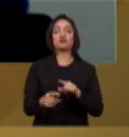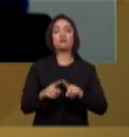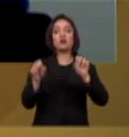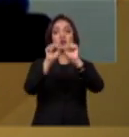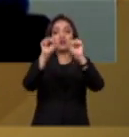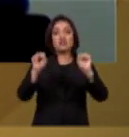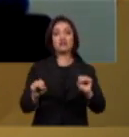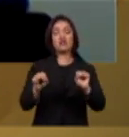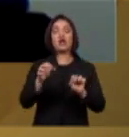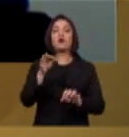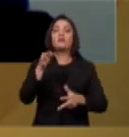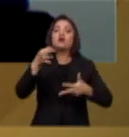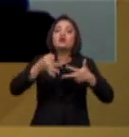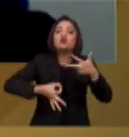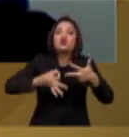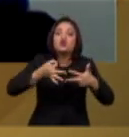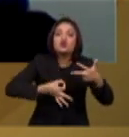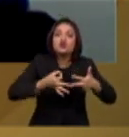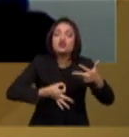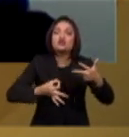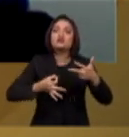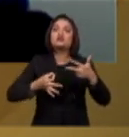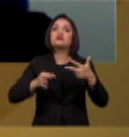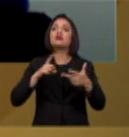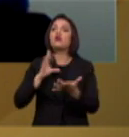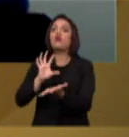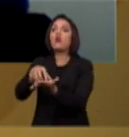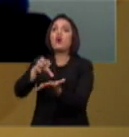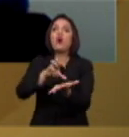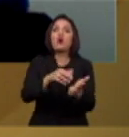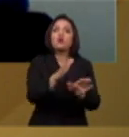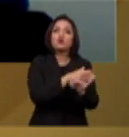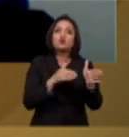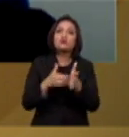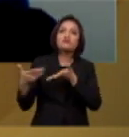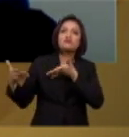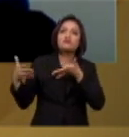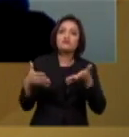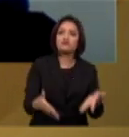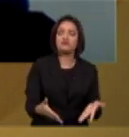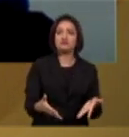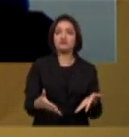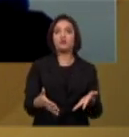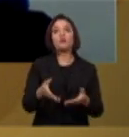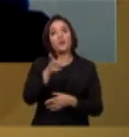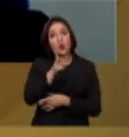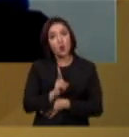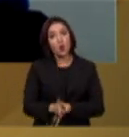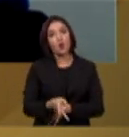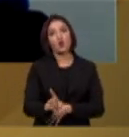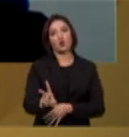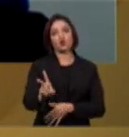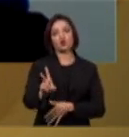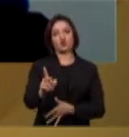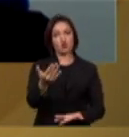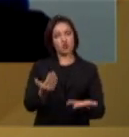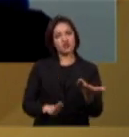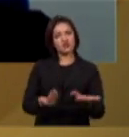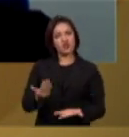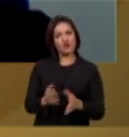particular, os órgãos integrantes do sistema da jurisdição constitucional não só continuaram e continuam servindo a nossa